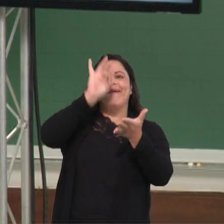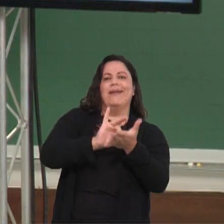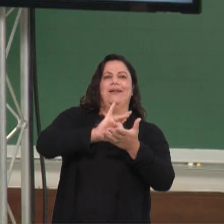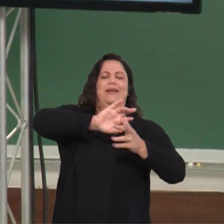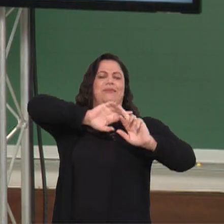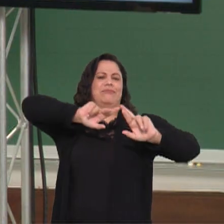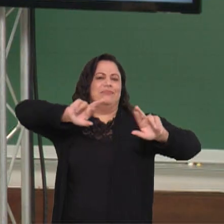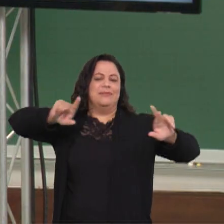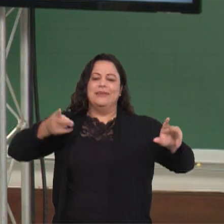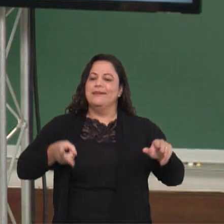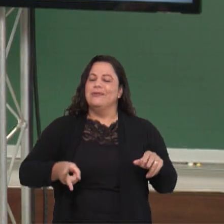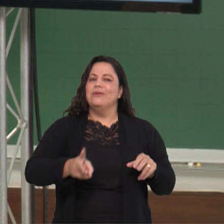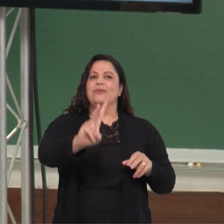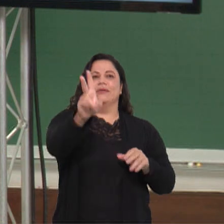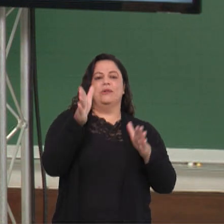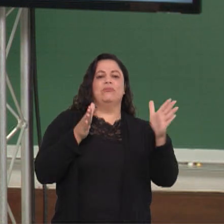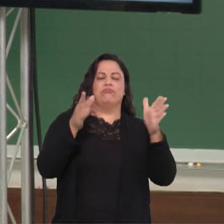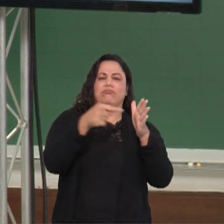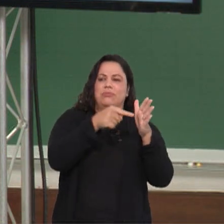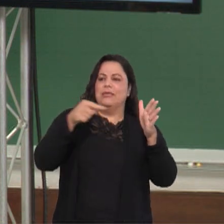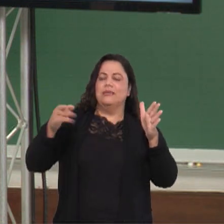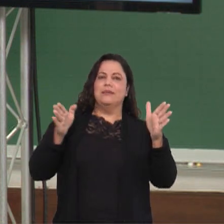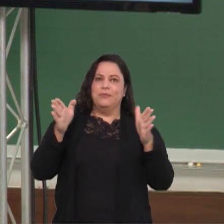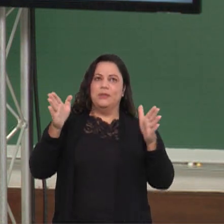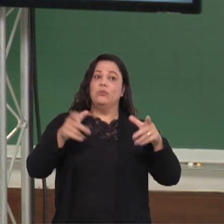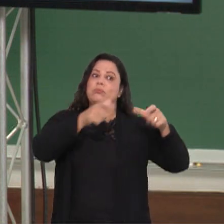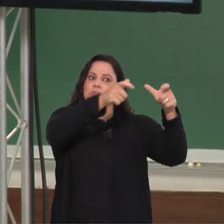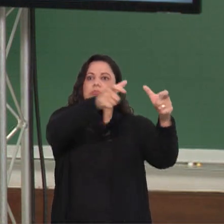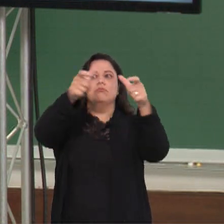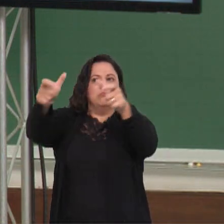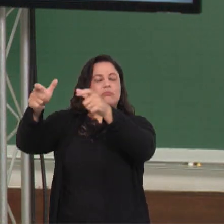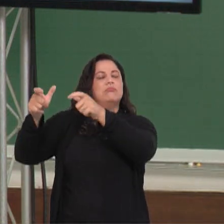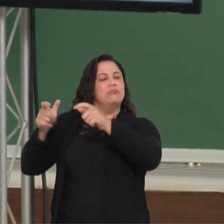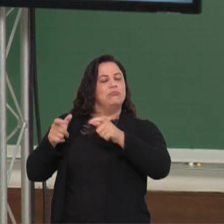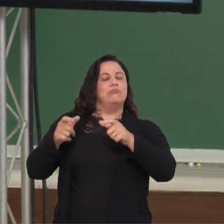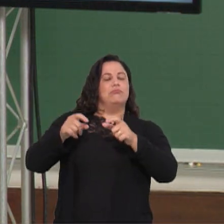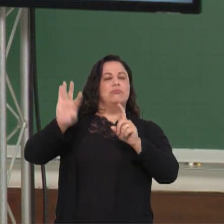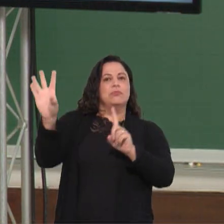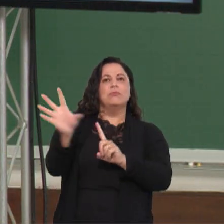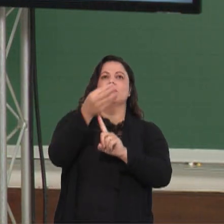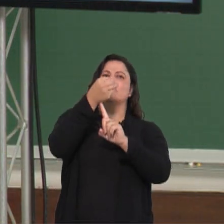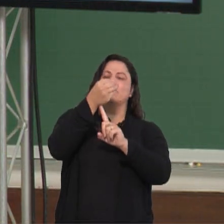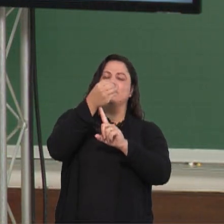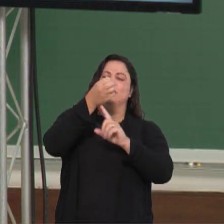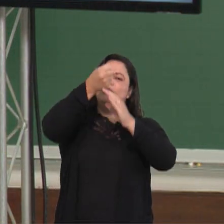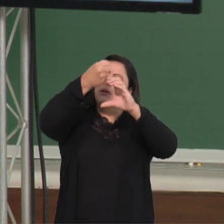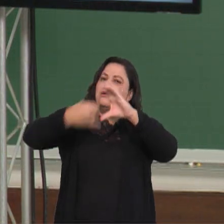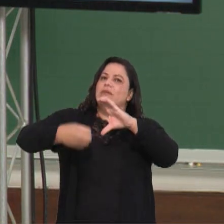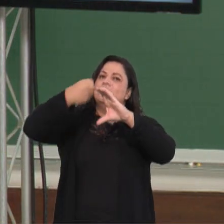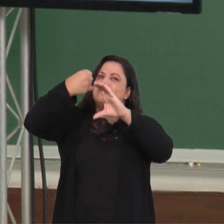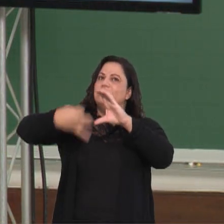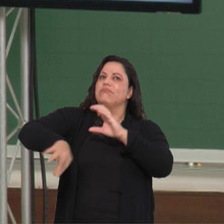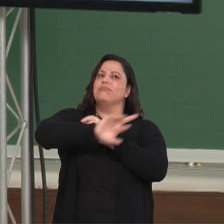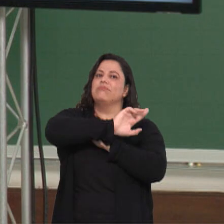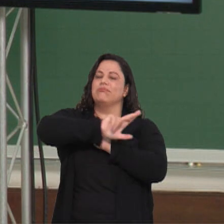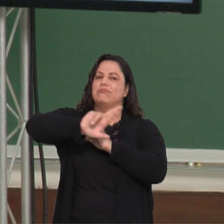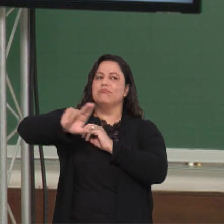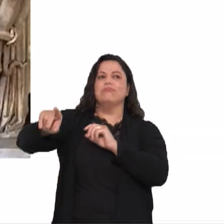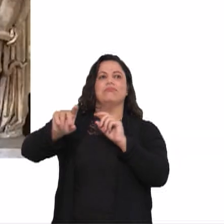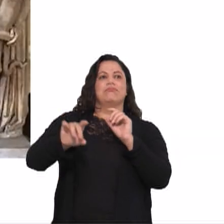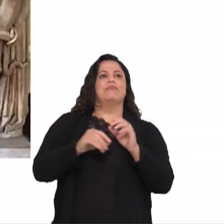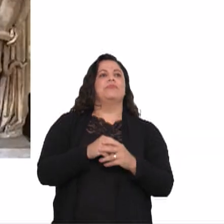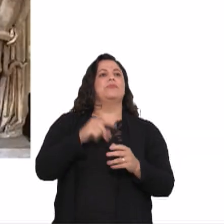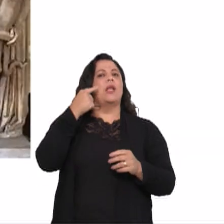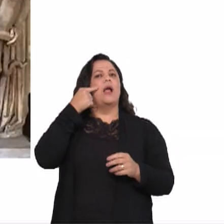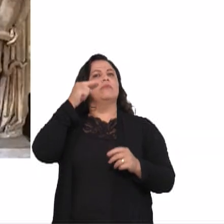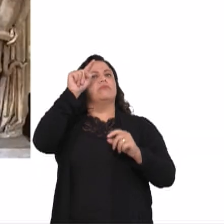naquele lugar. Então a arte no helenismo ela tinha esses critérios, assim, essas características, né? Eu trouxe aqui para